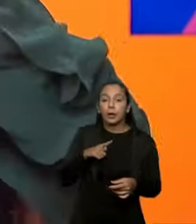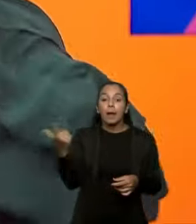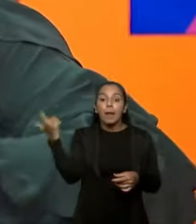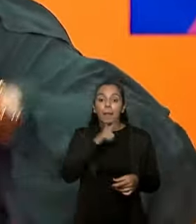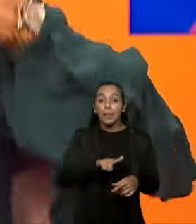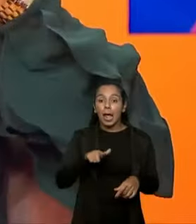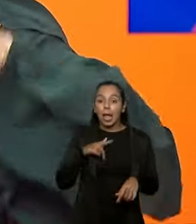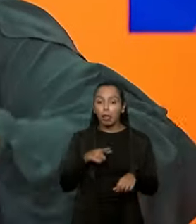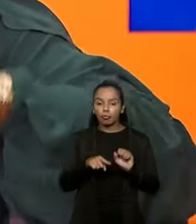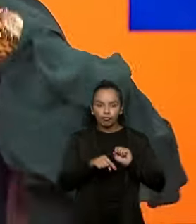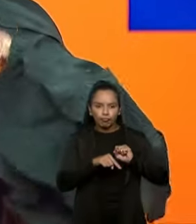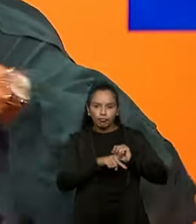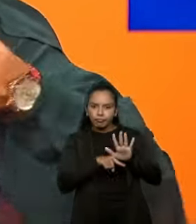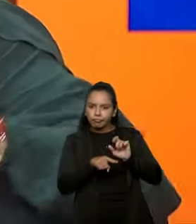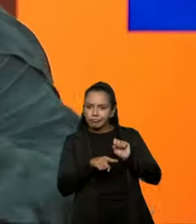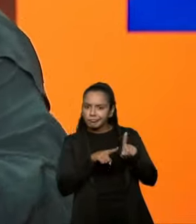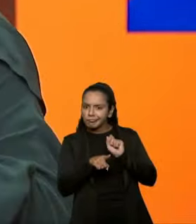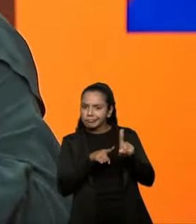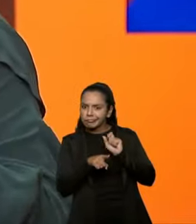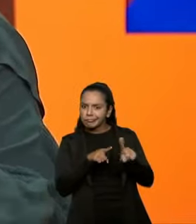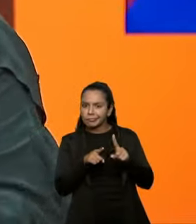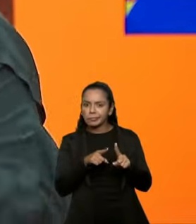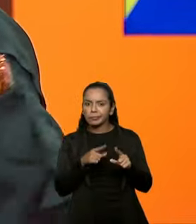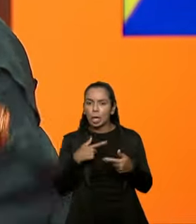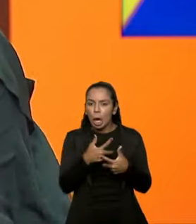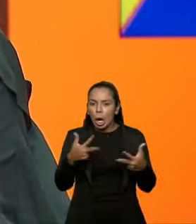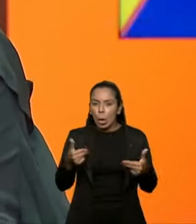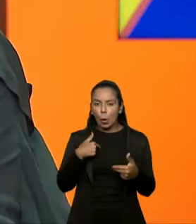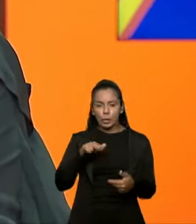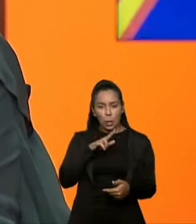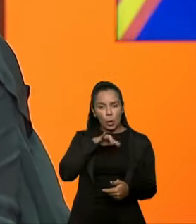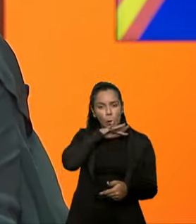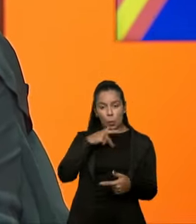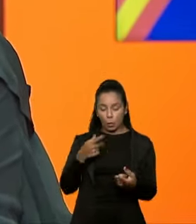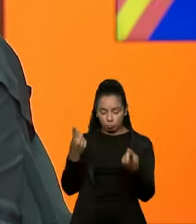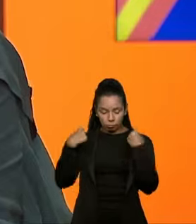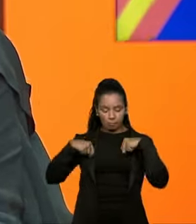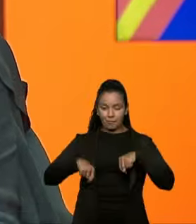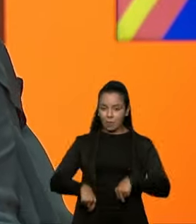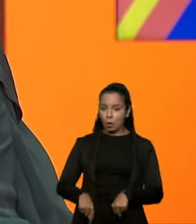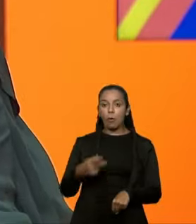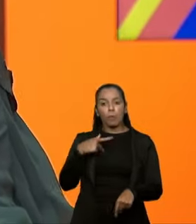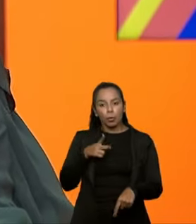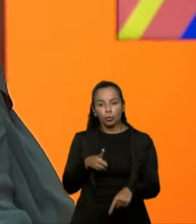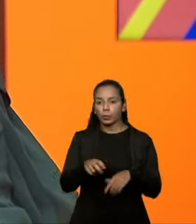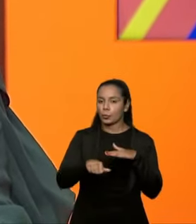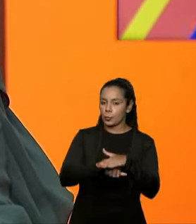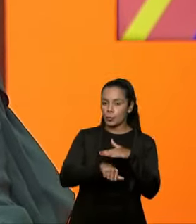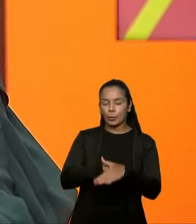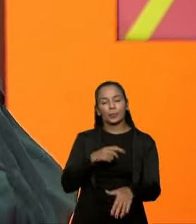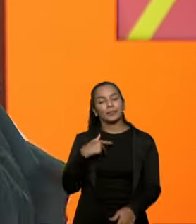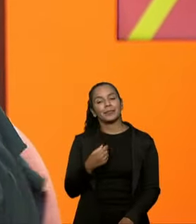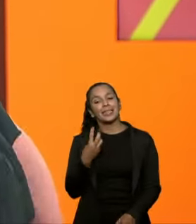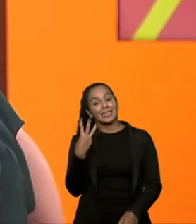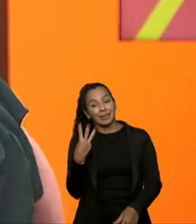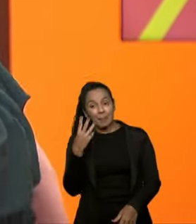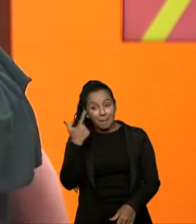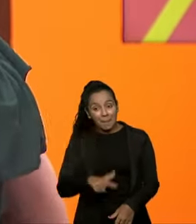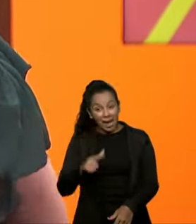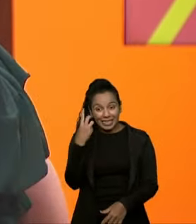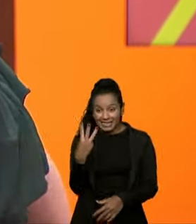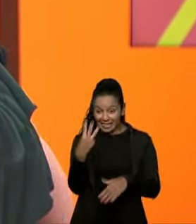as toxinas que meu corpo permaneceu porque eu não dormi aquela noite. Então, são três outras noites para